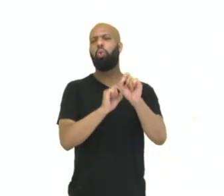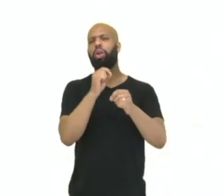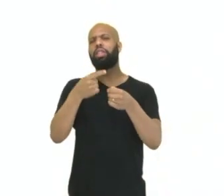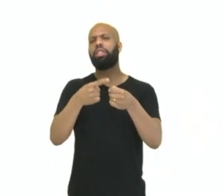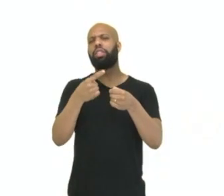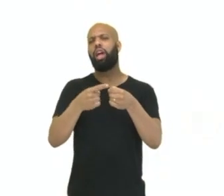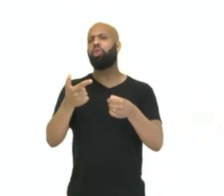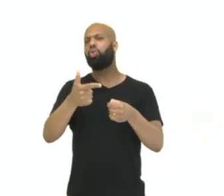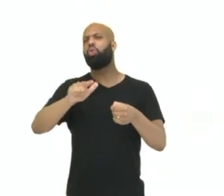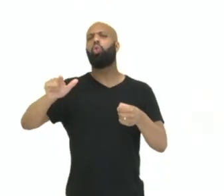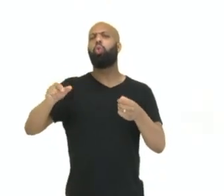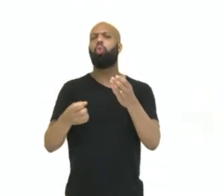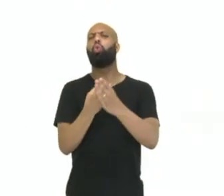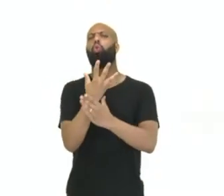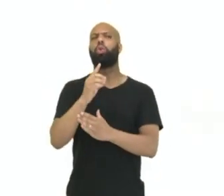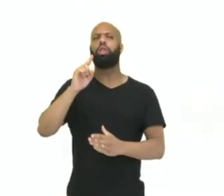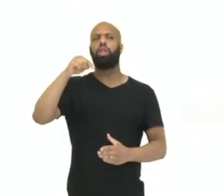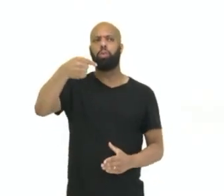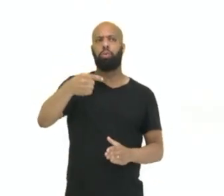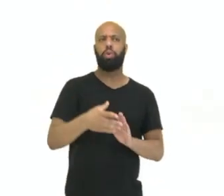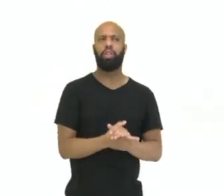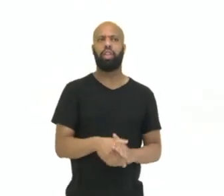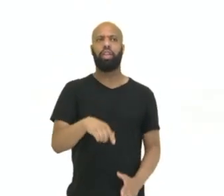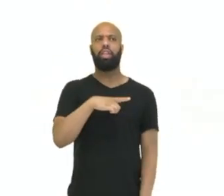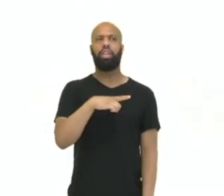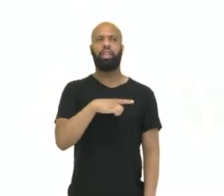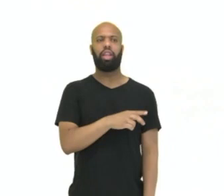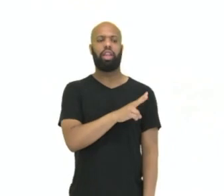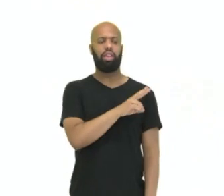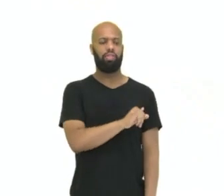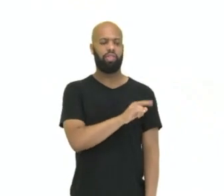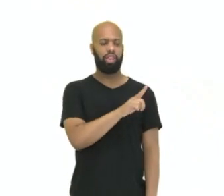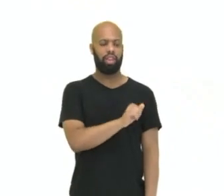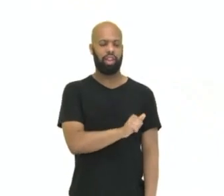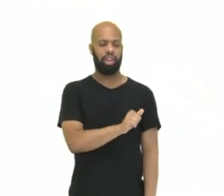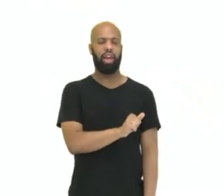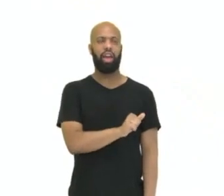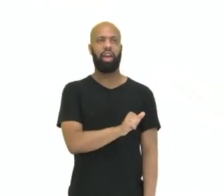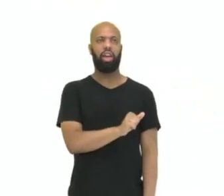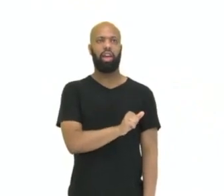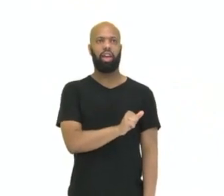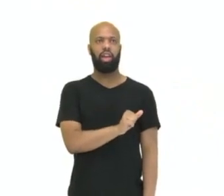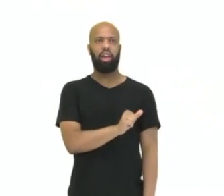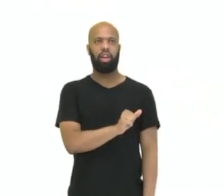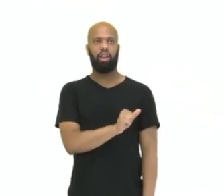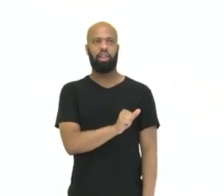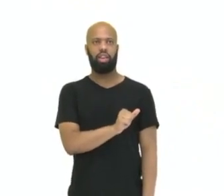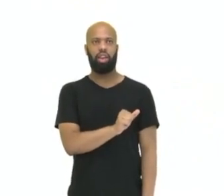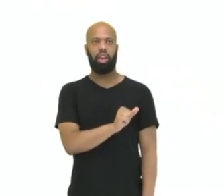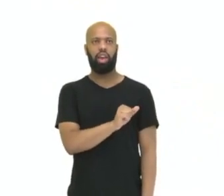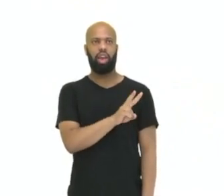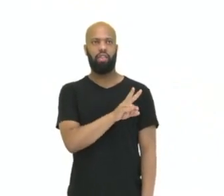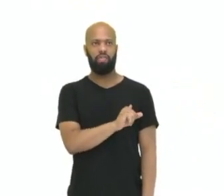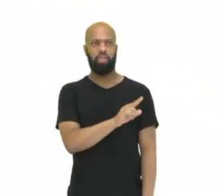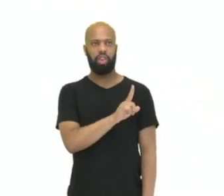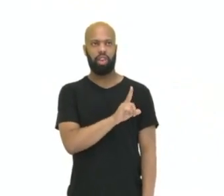esses outros núcleos da região sudeste? A vila de Nossa Senhora de Vitória, da Vitória, que foi fundada